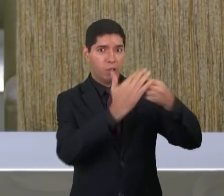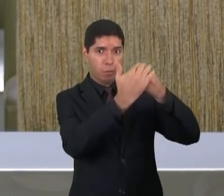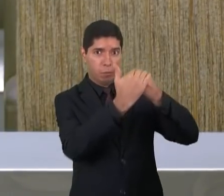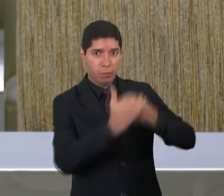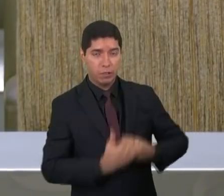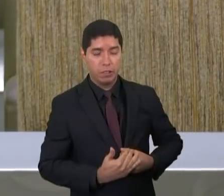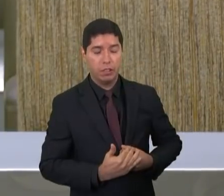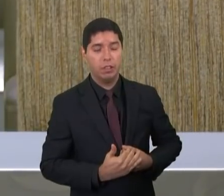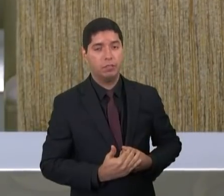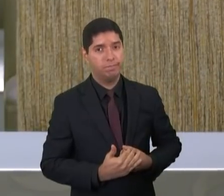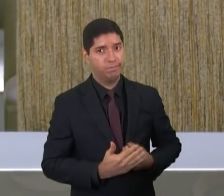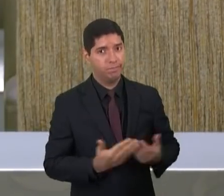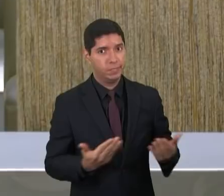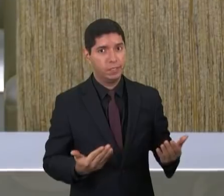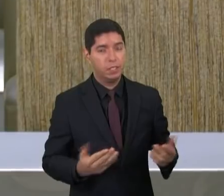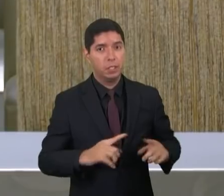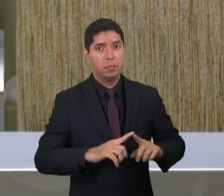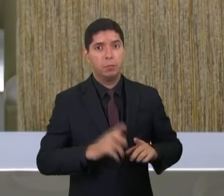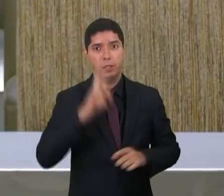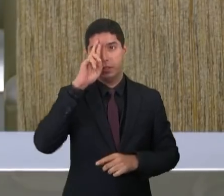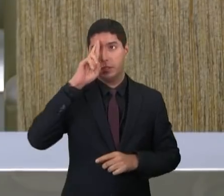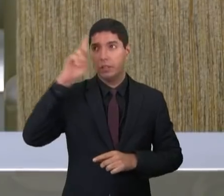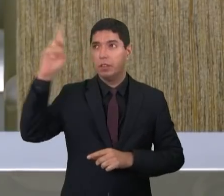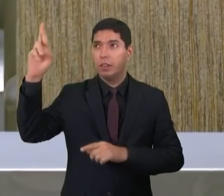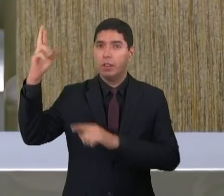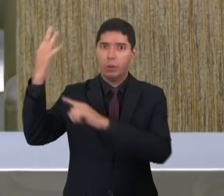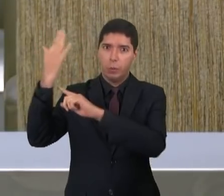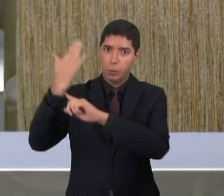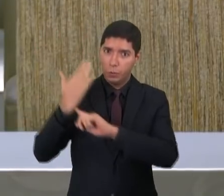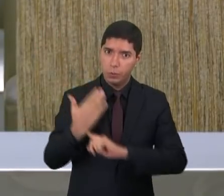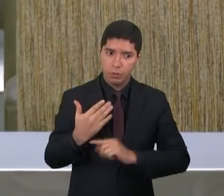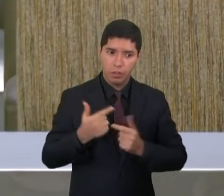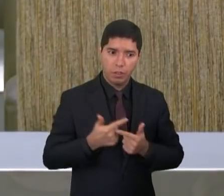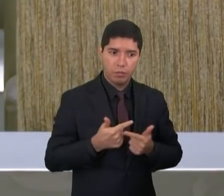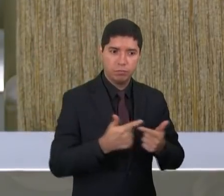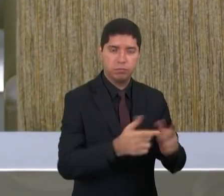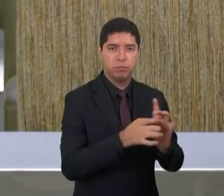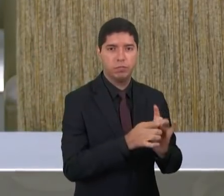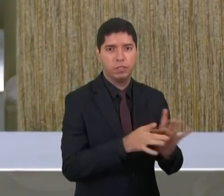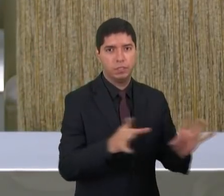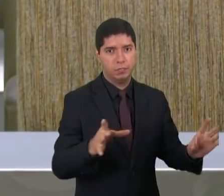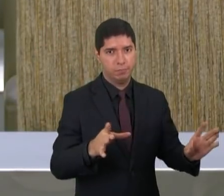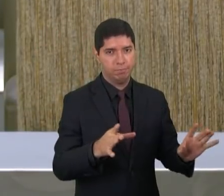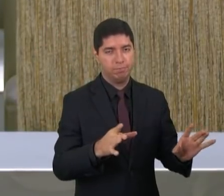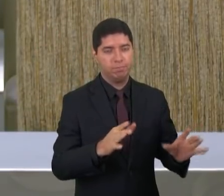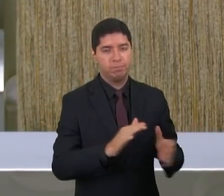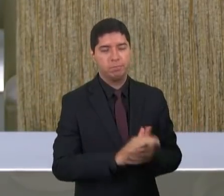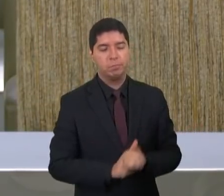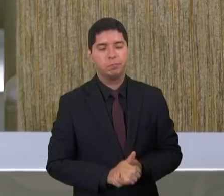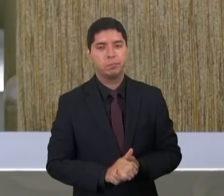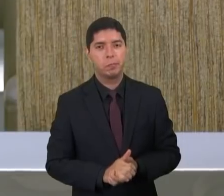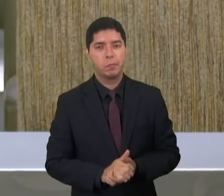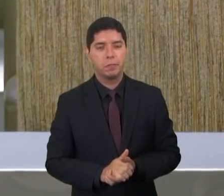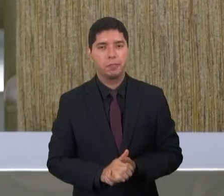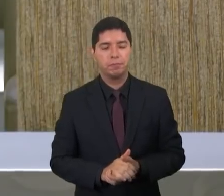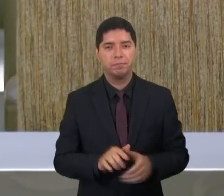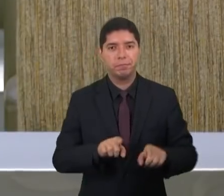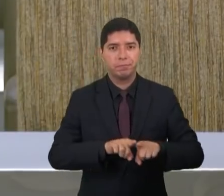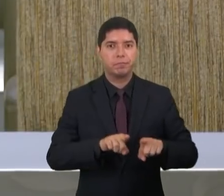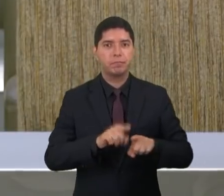vivos. Quando a sua ira se acendeu contra nós, então as águas